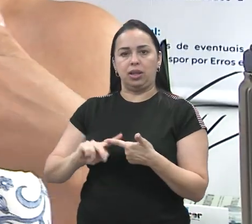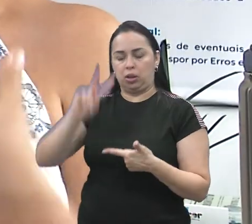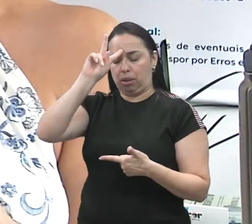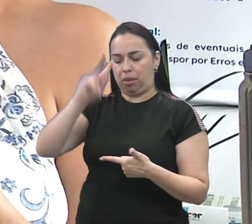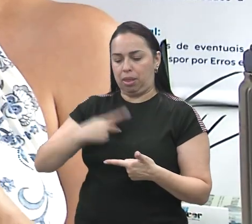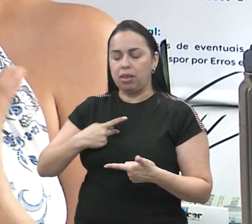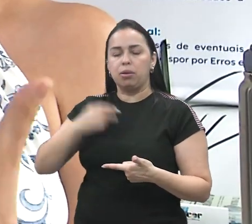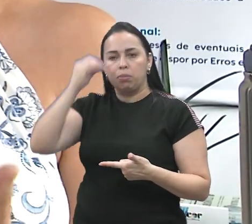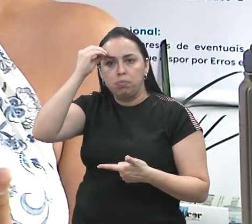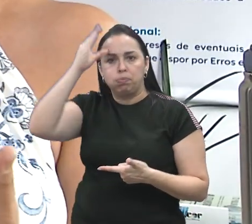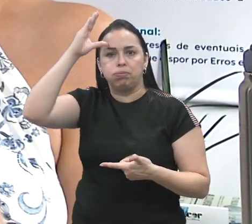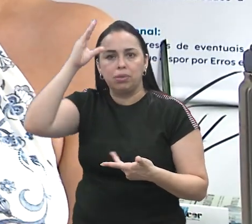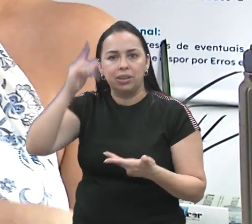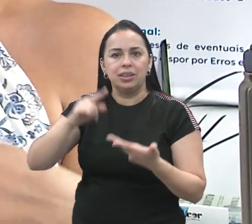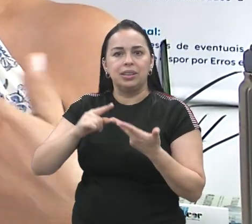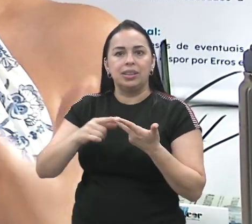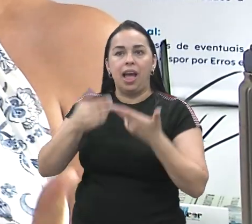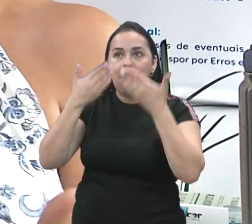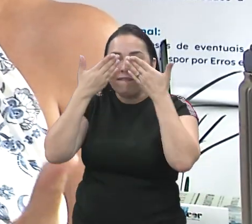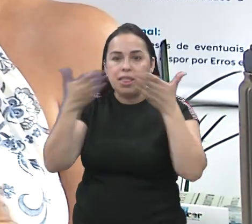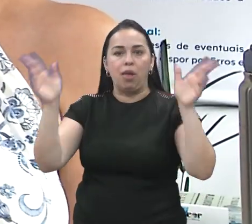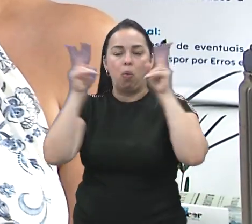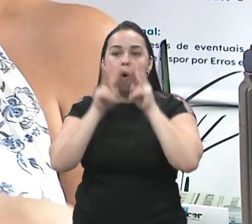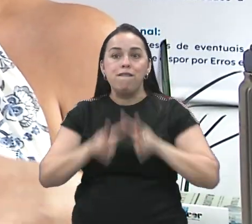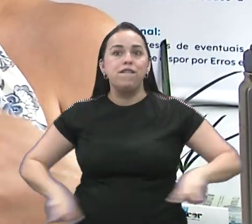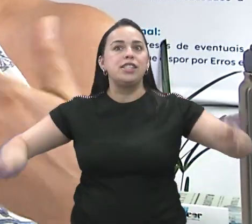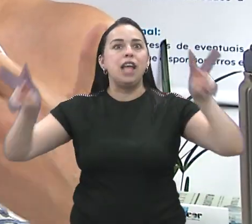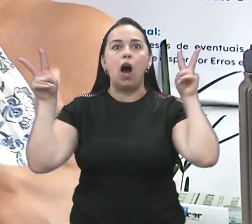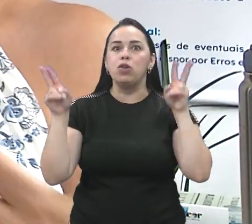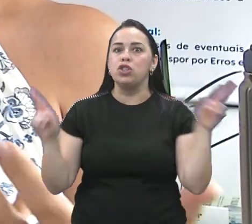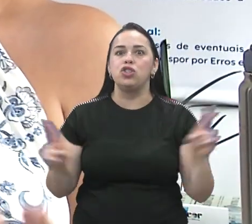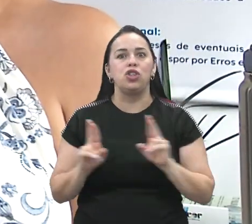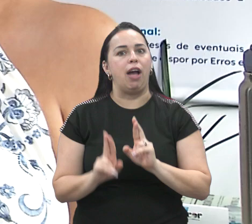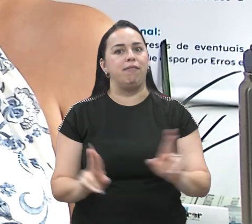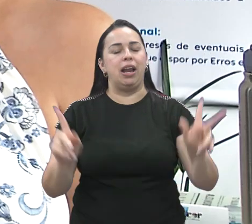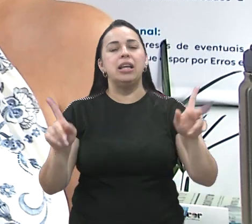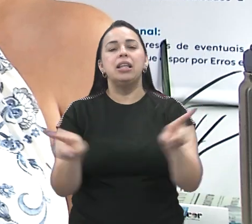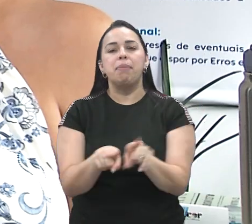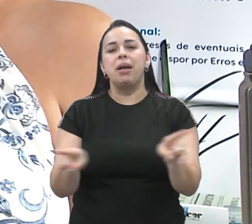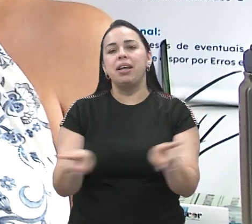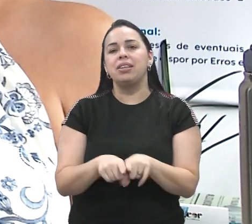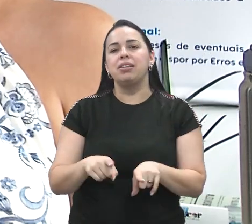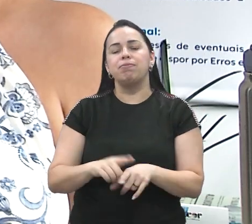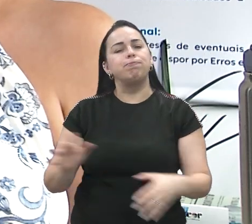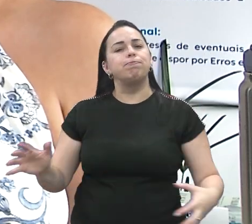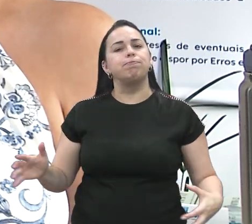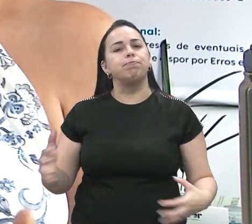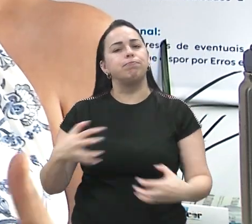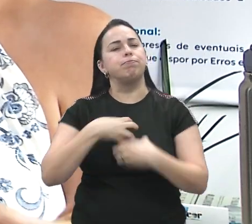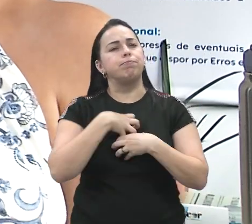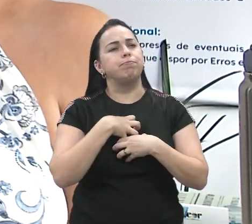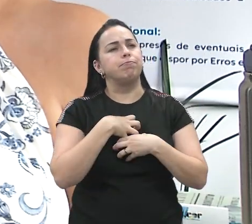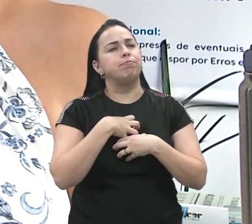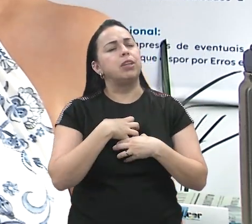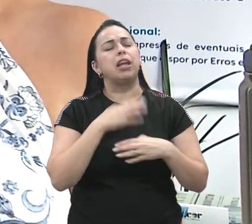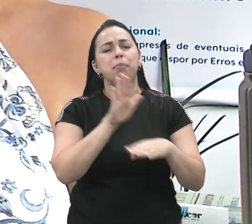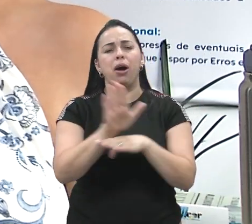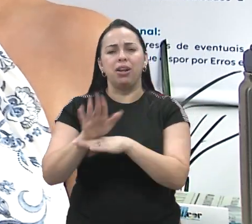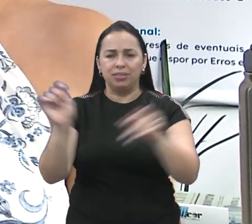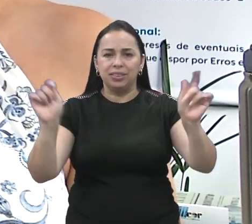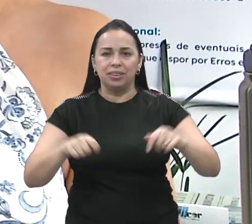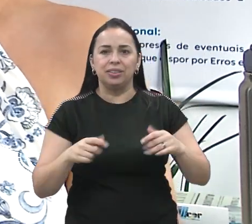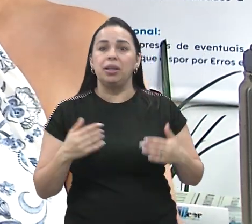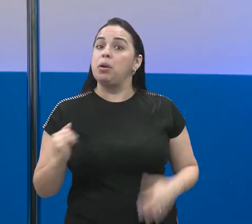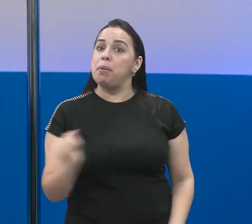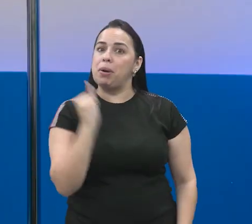oportunidade de crescer enquanto pessoa, de ampliar os seus horizontes, e aprender é sempre muito bom. E você sentir que pode realmente